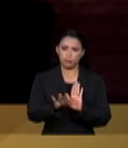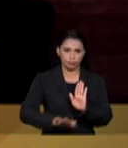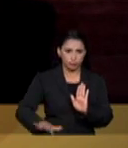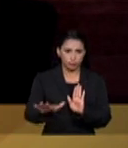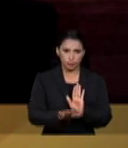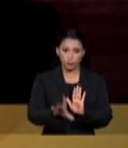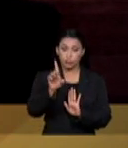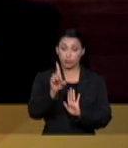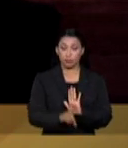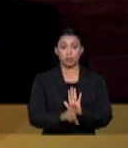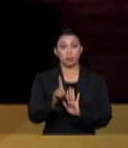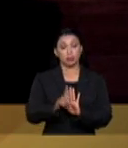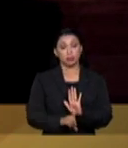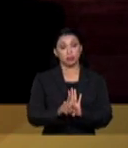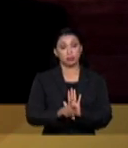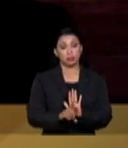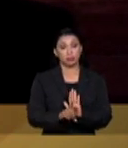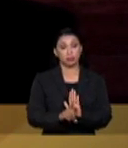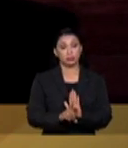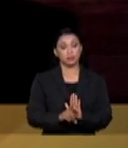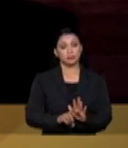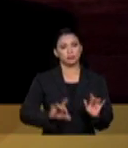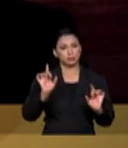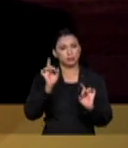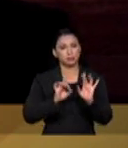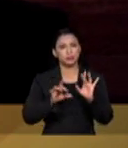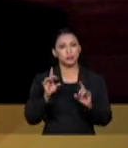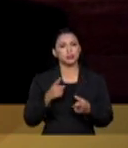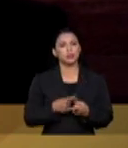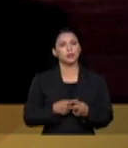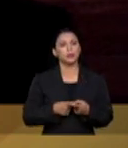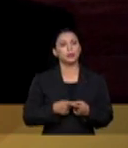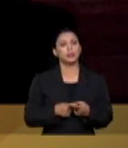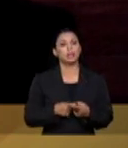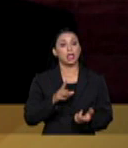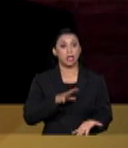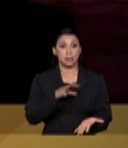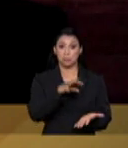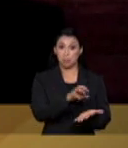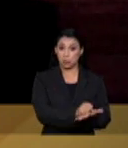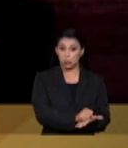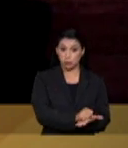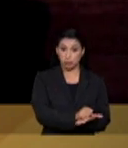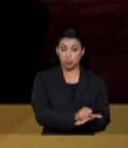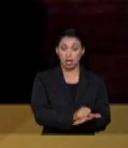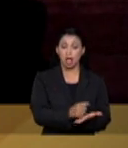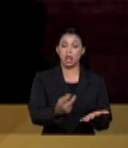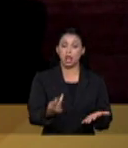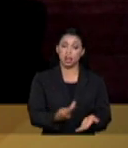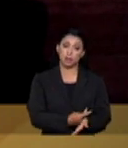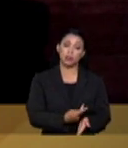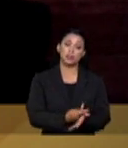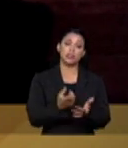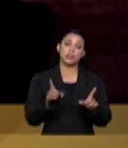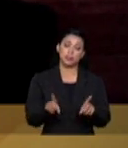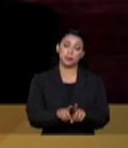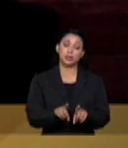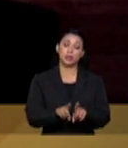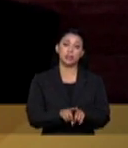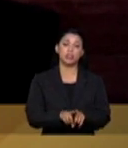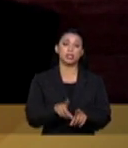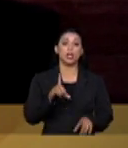do próprio direito de especial porque o possuidor não raro é portador de